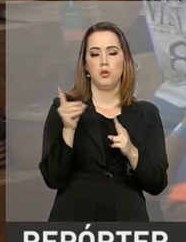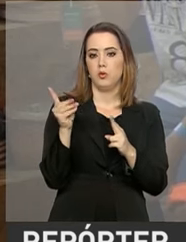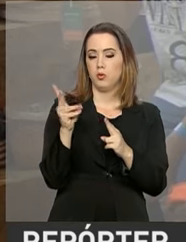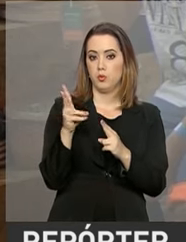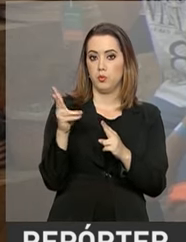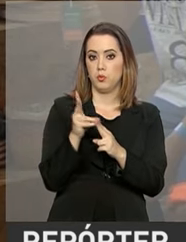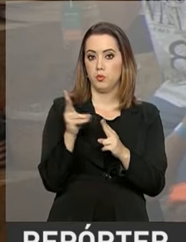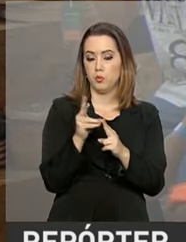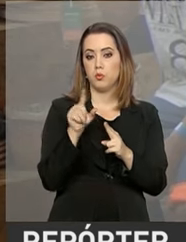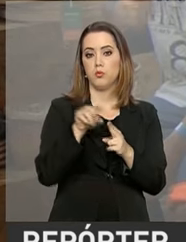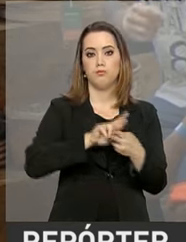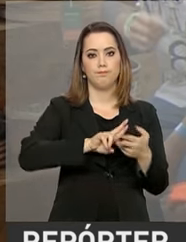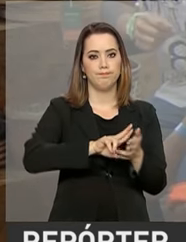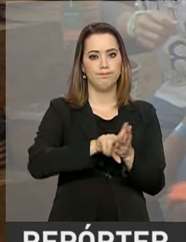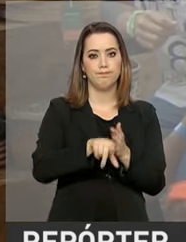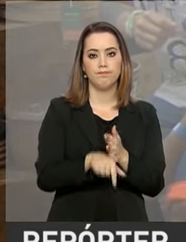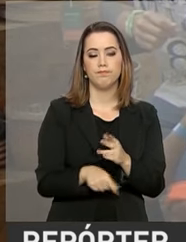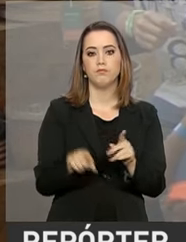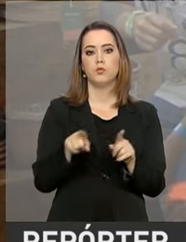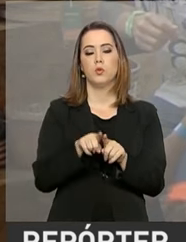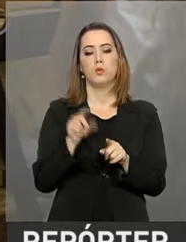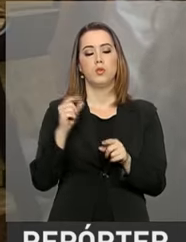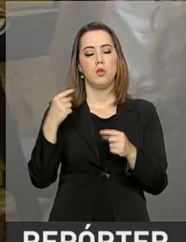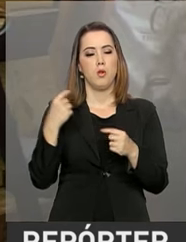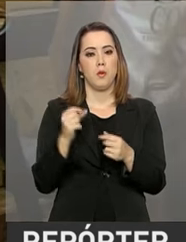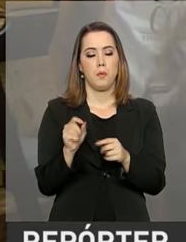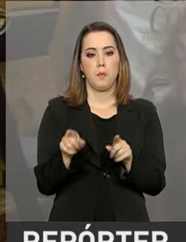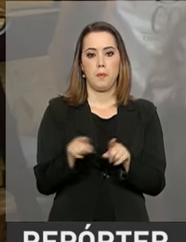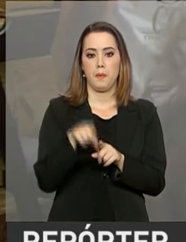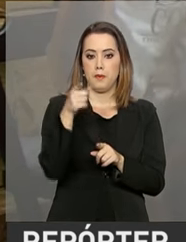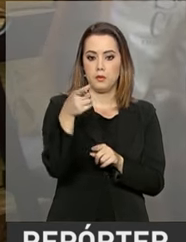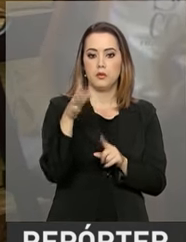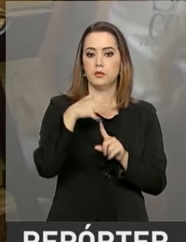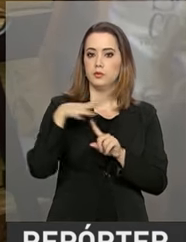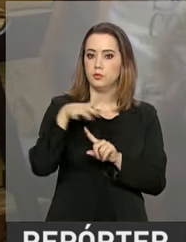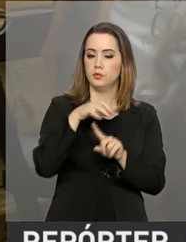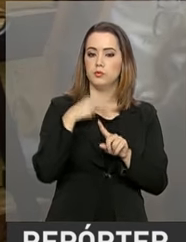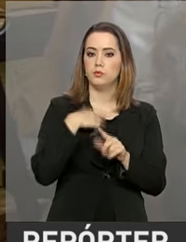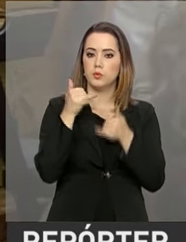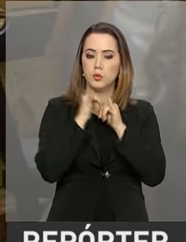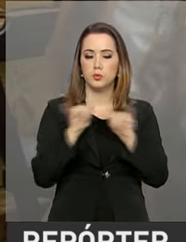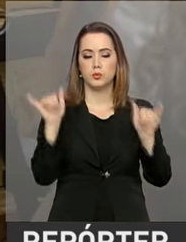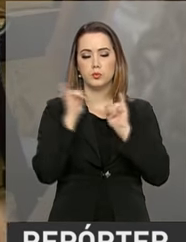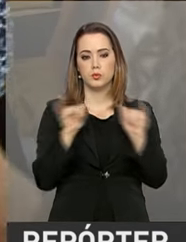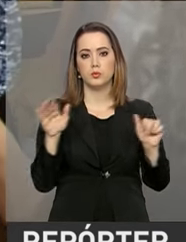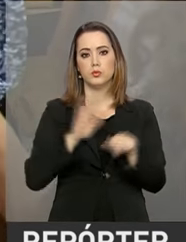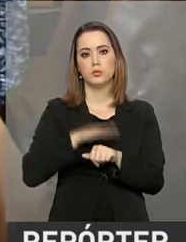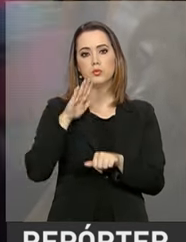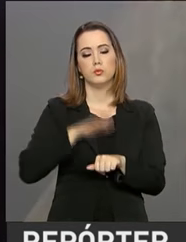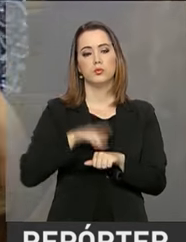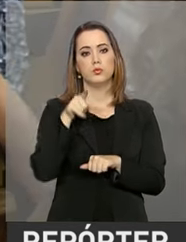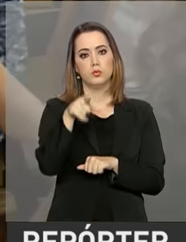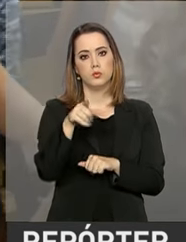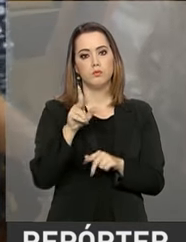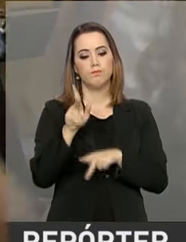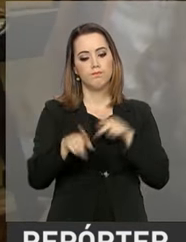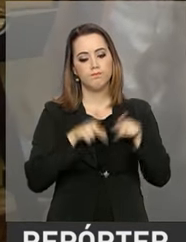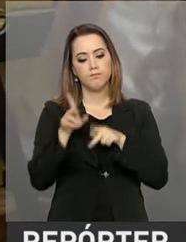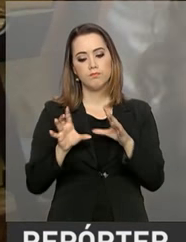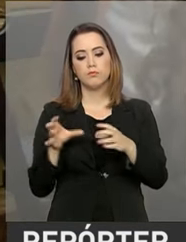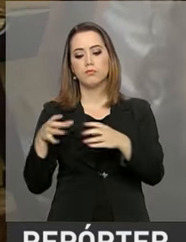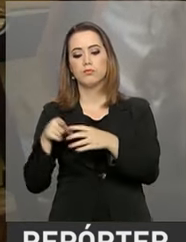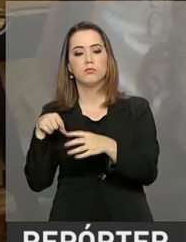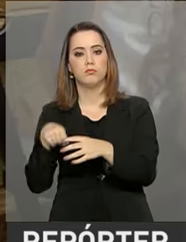sua maioria beneficiários de políticas sociais a intenção da feira é justamente divulgar mais tanto Esses povos e comunidades